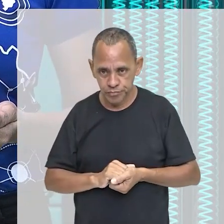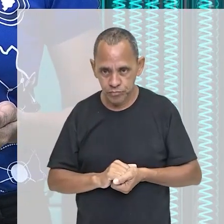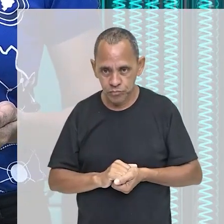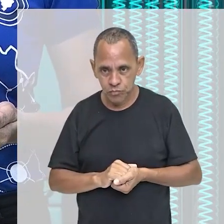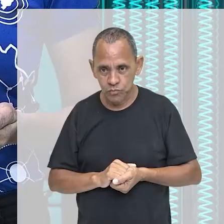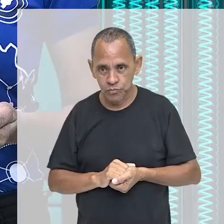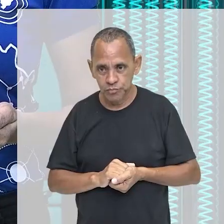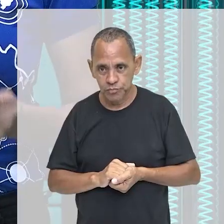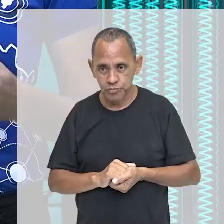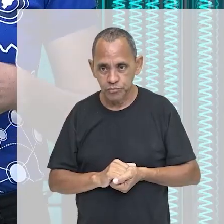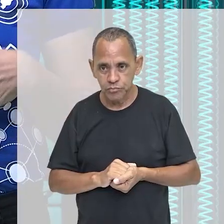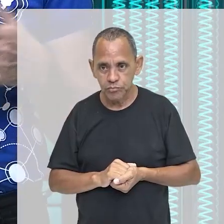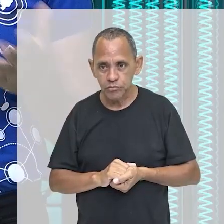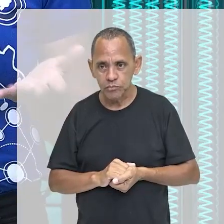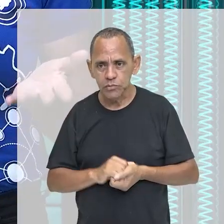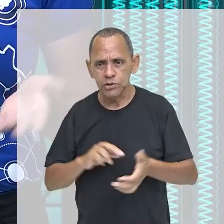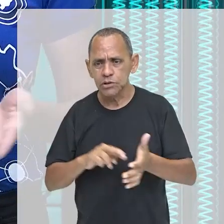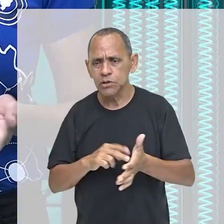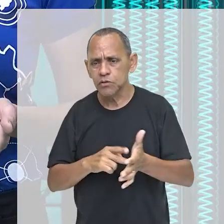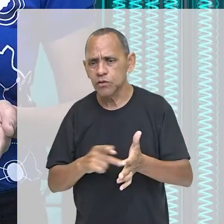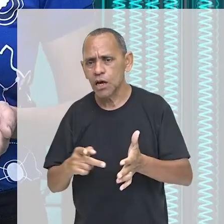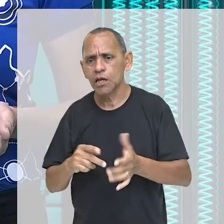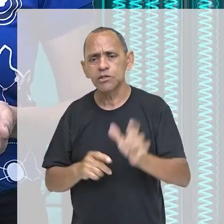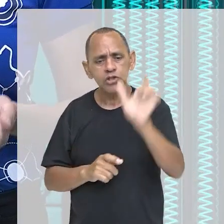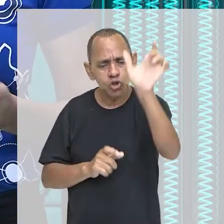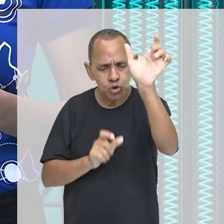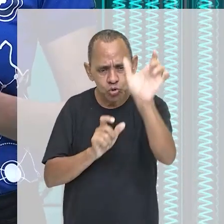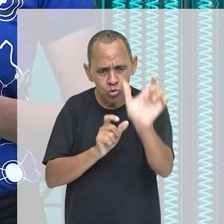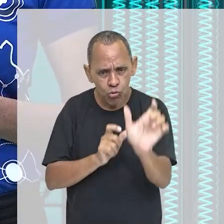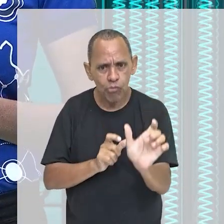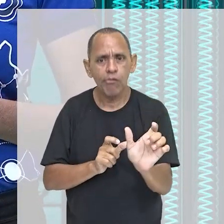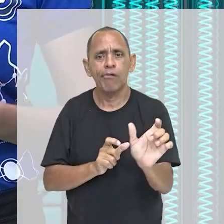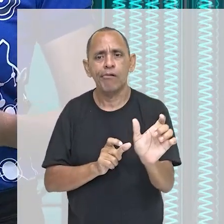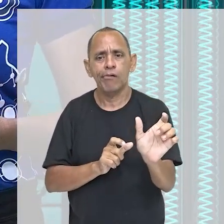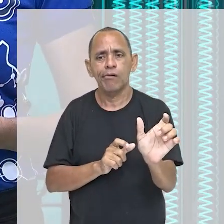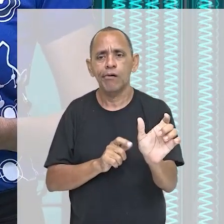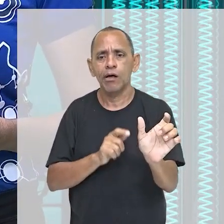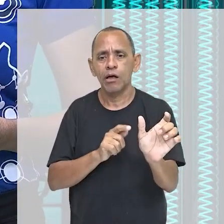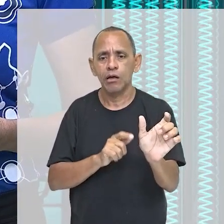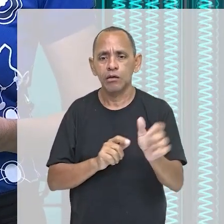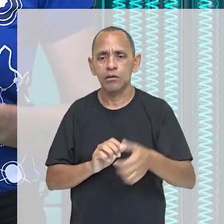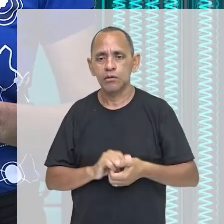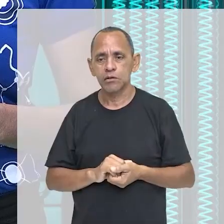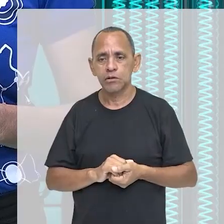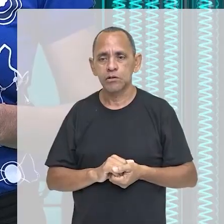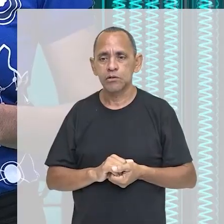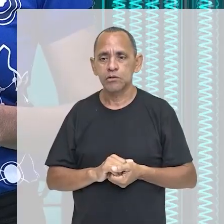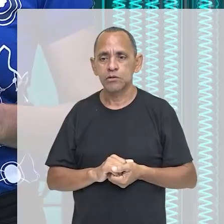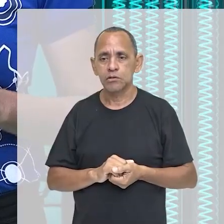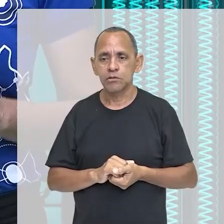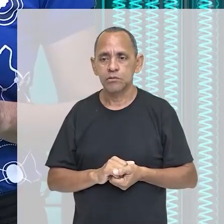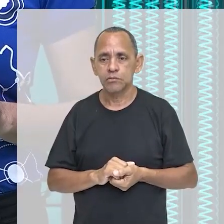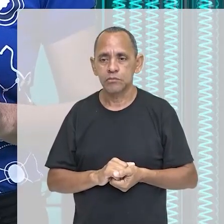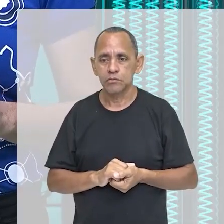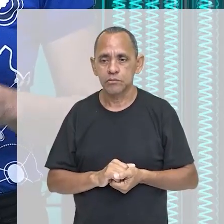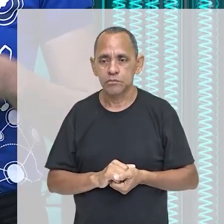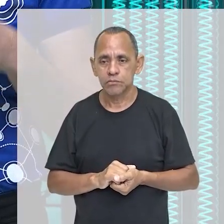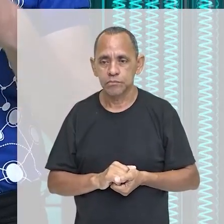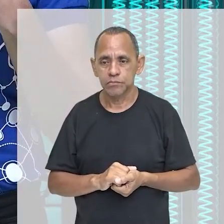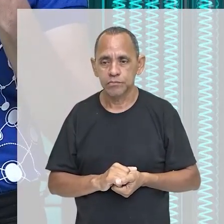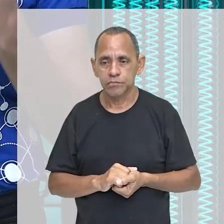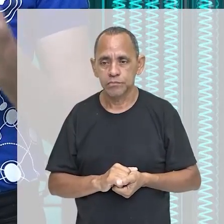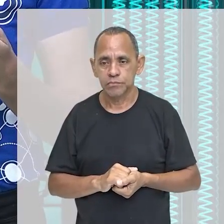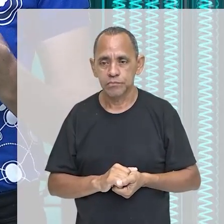she dances. E qual o significado no final de todas essas frases aqui? No final, ainda tem um addition, né? She